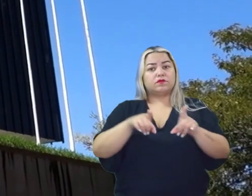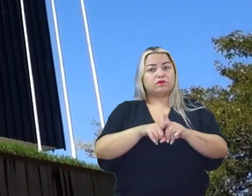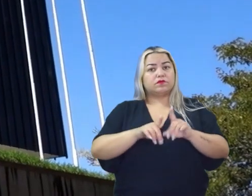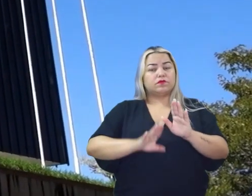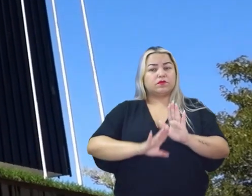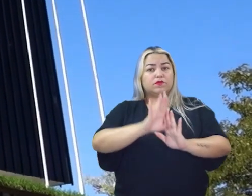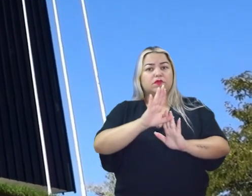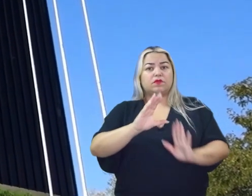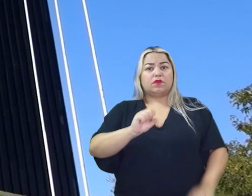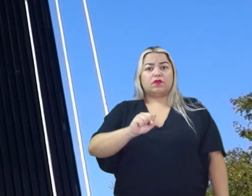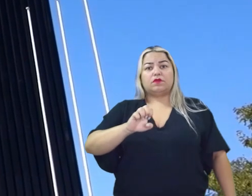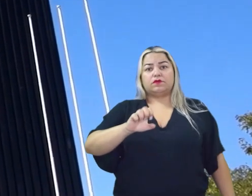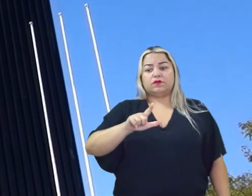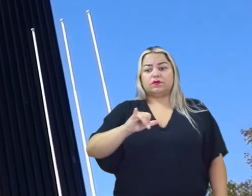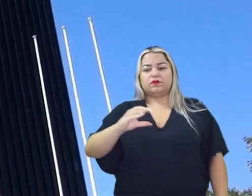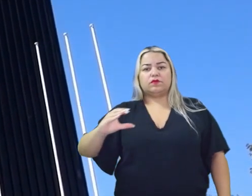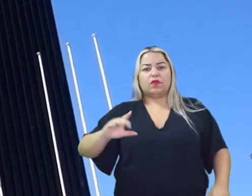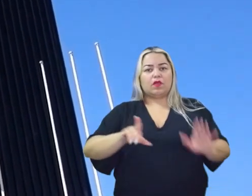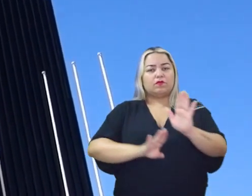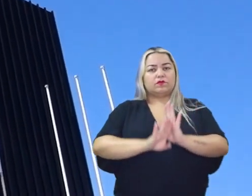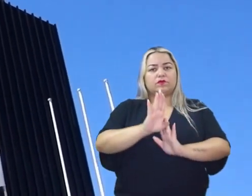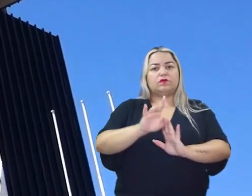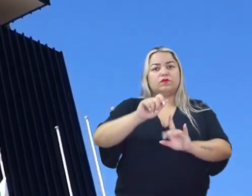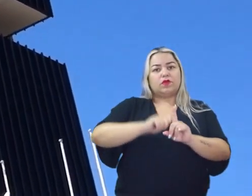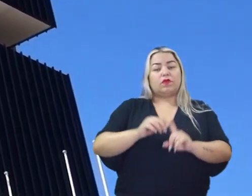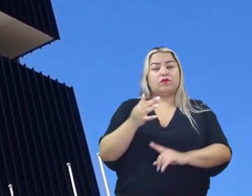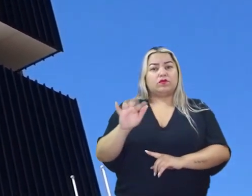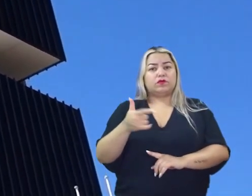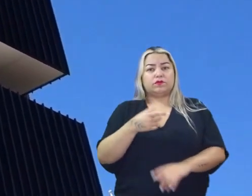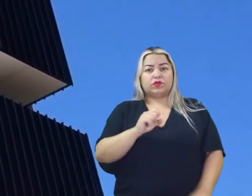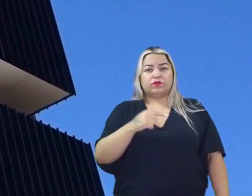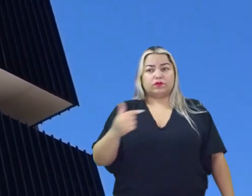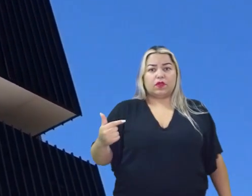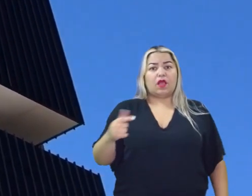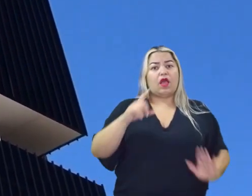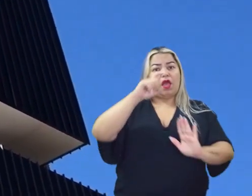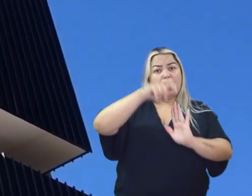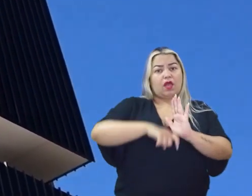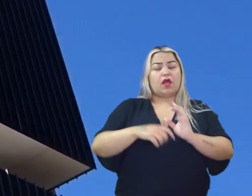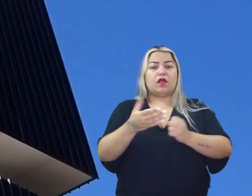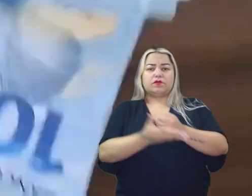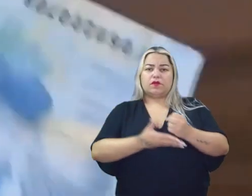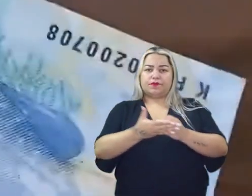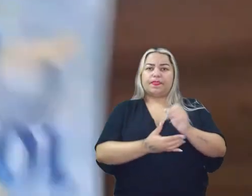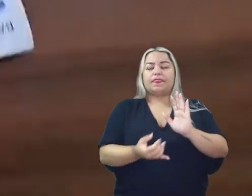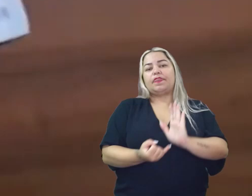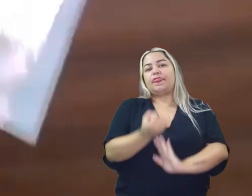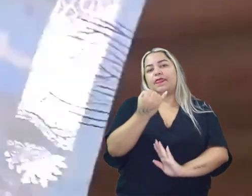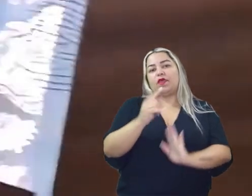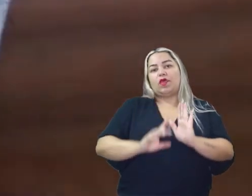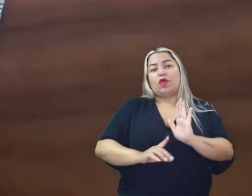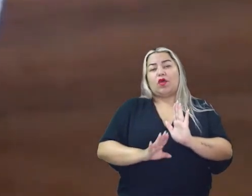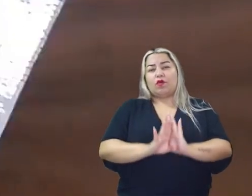Essa foi a terceira elevação consecutiva da Selic e o maior aumento desde fevereiro de 2022. A taxa